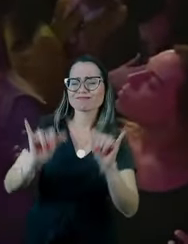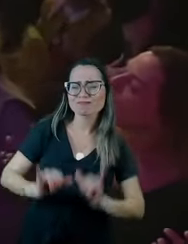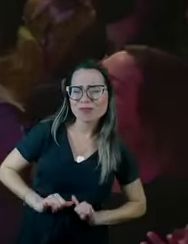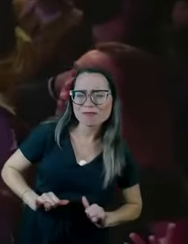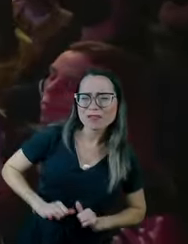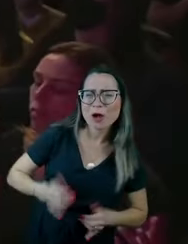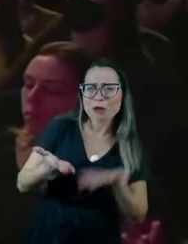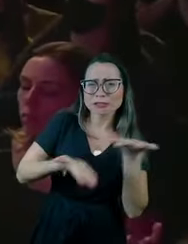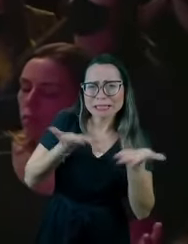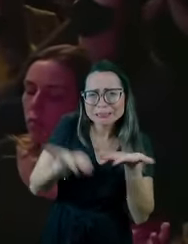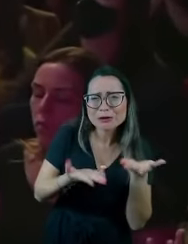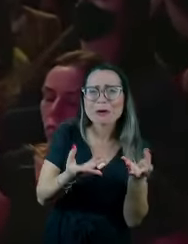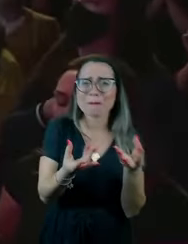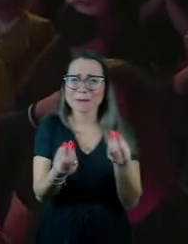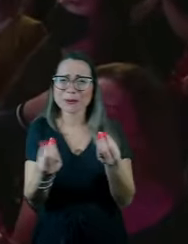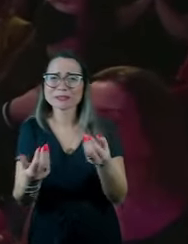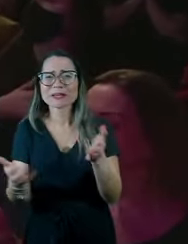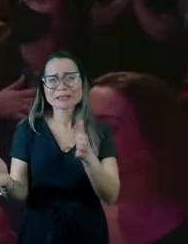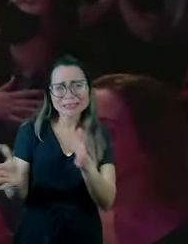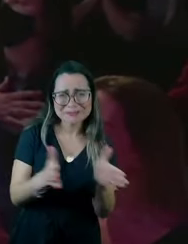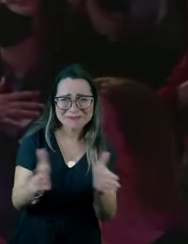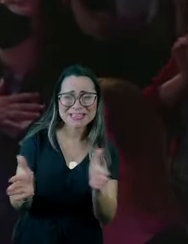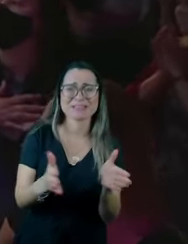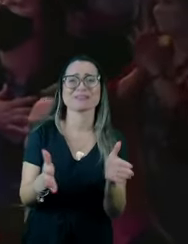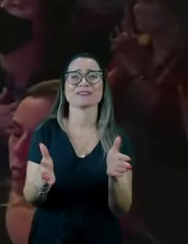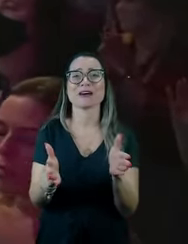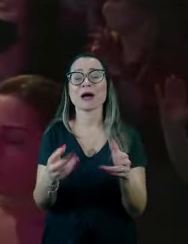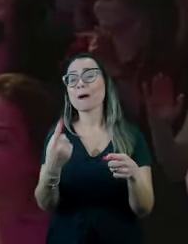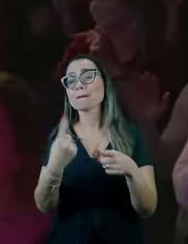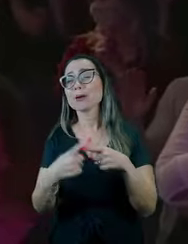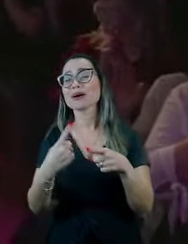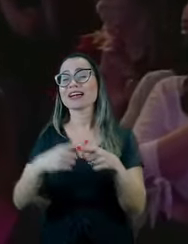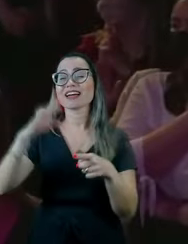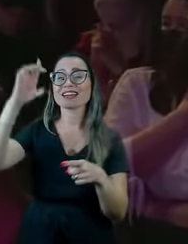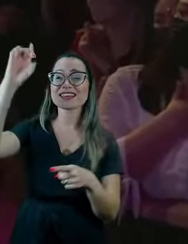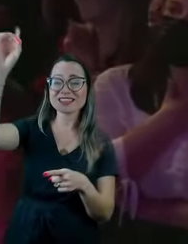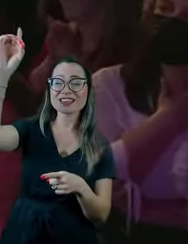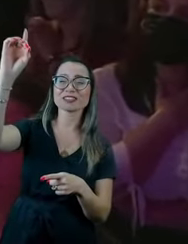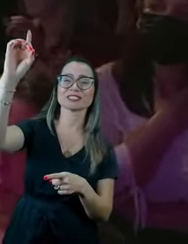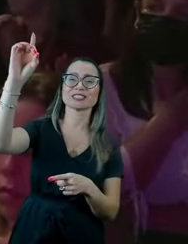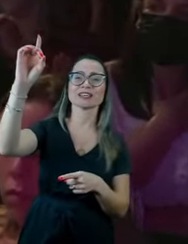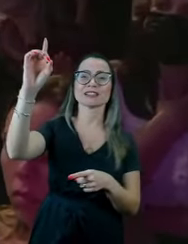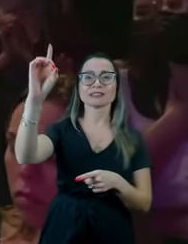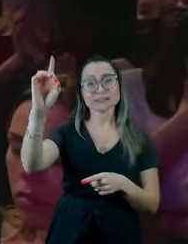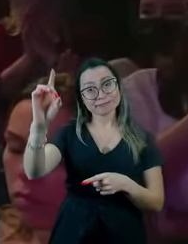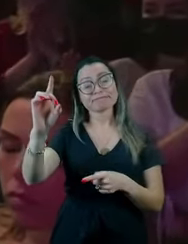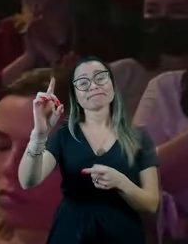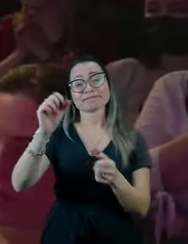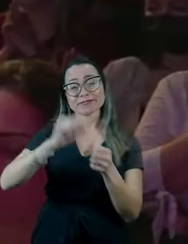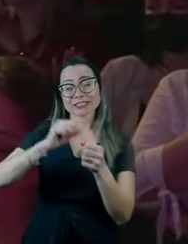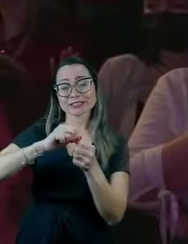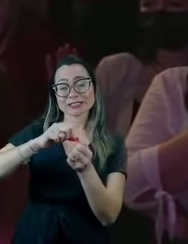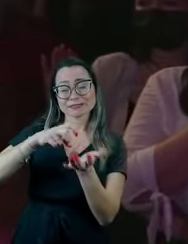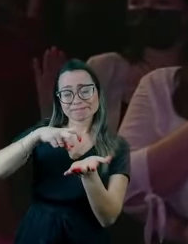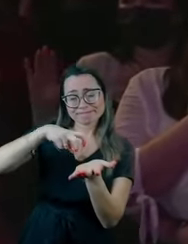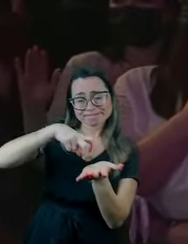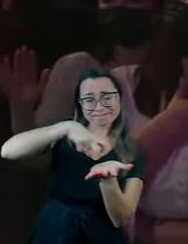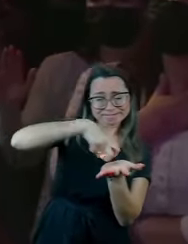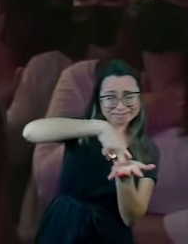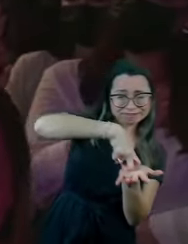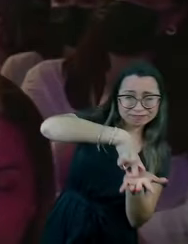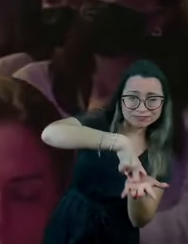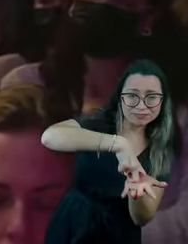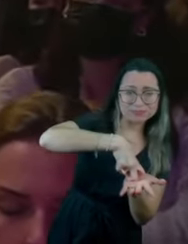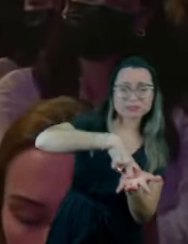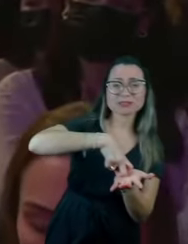Ele está te dobrando tanto nesses últimos tempos. Por que Ele está humilhando. Por que você